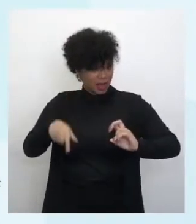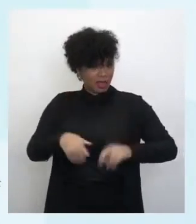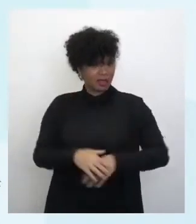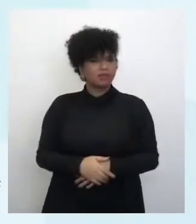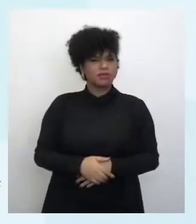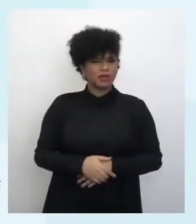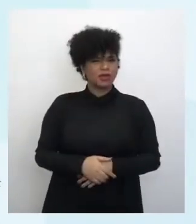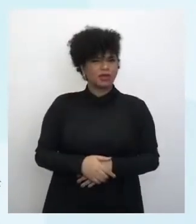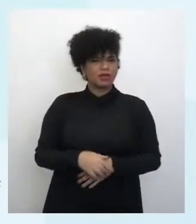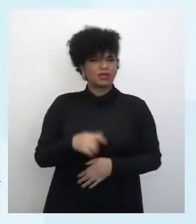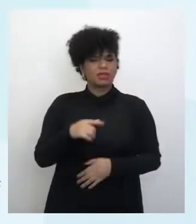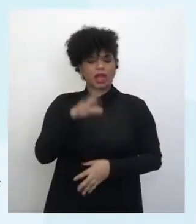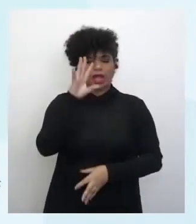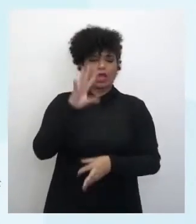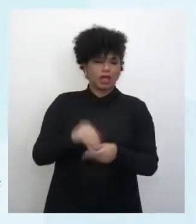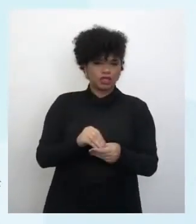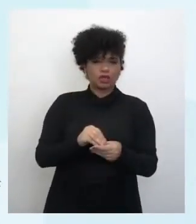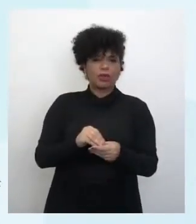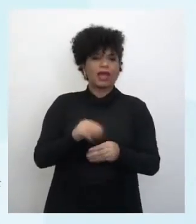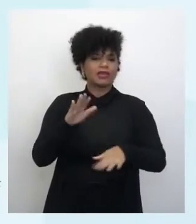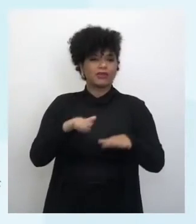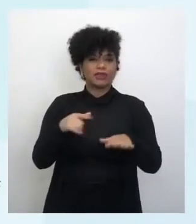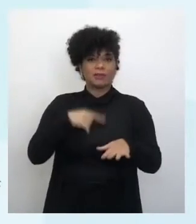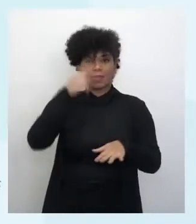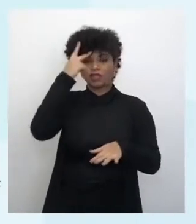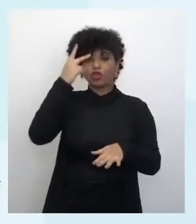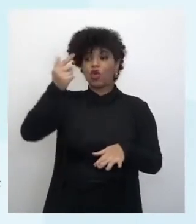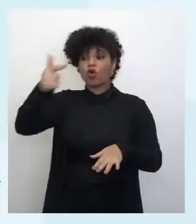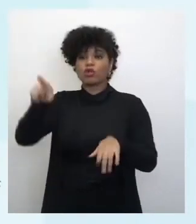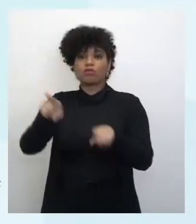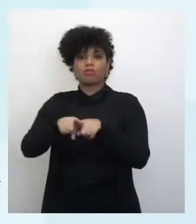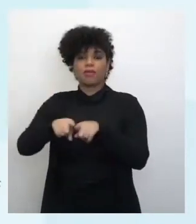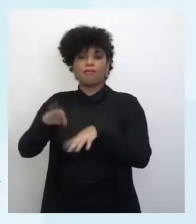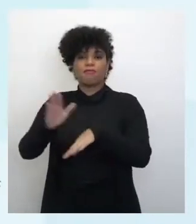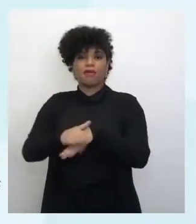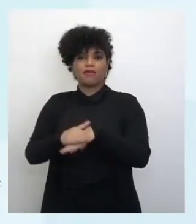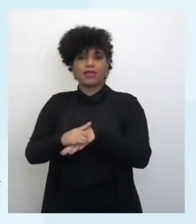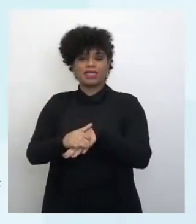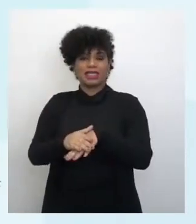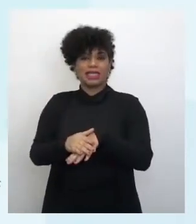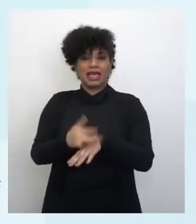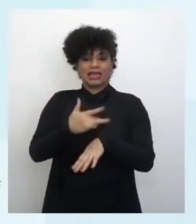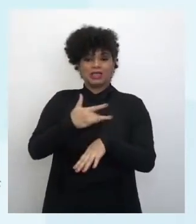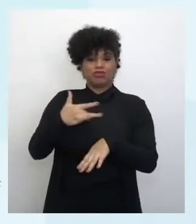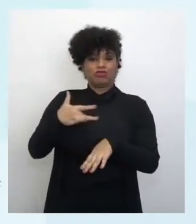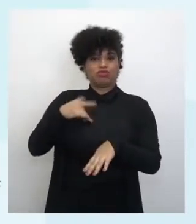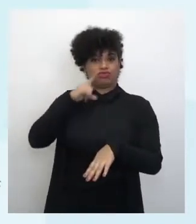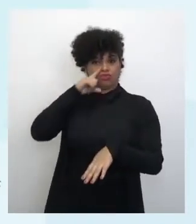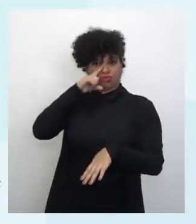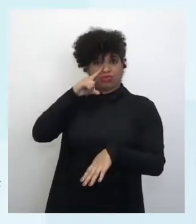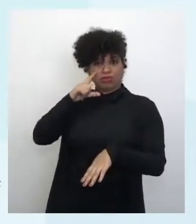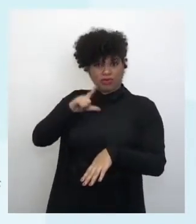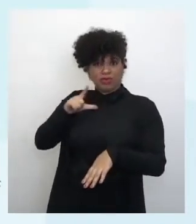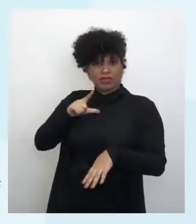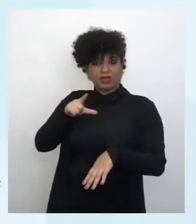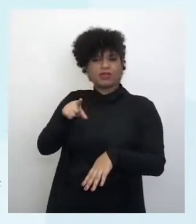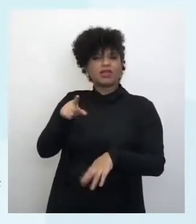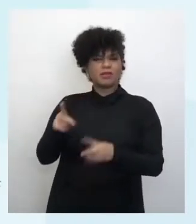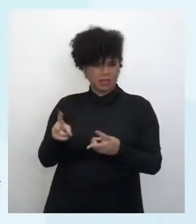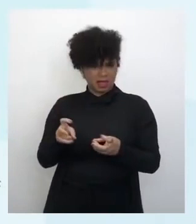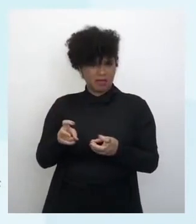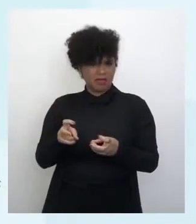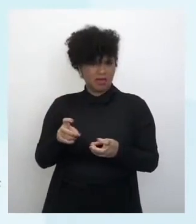tarefa que você faz, alguma coisa que alguém faz perto de você que pode colocar a sua vida em risco, você consegue identificar